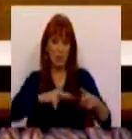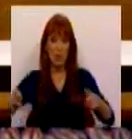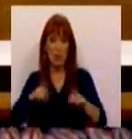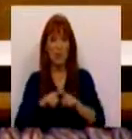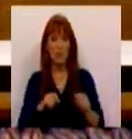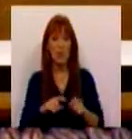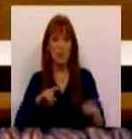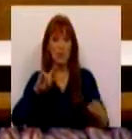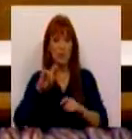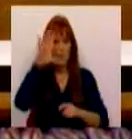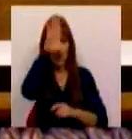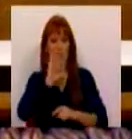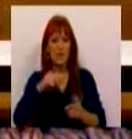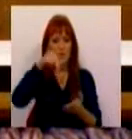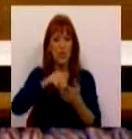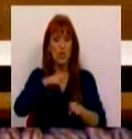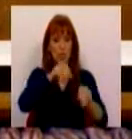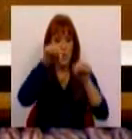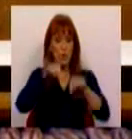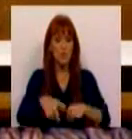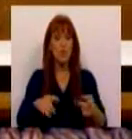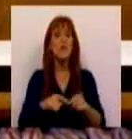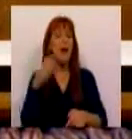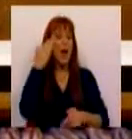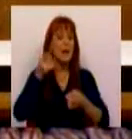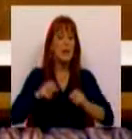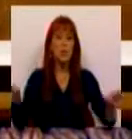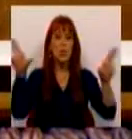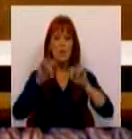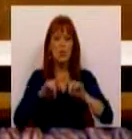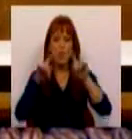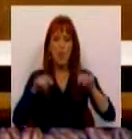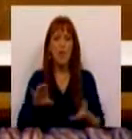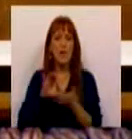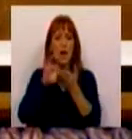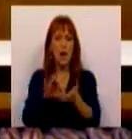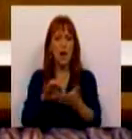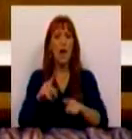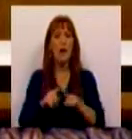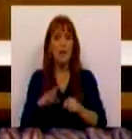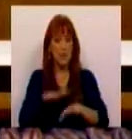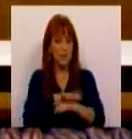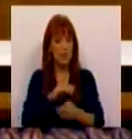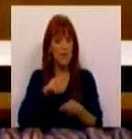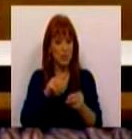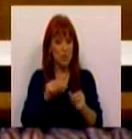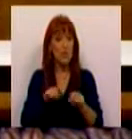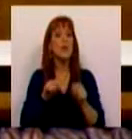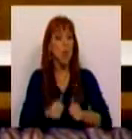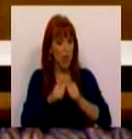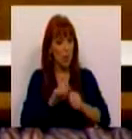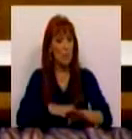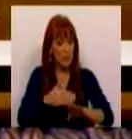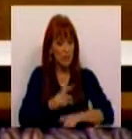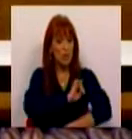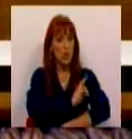organização do Estado e da sua presença no território pressupõe também um novo quadro de financiamento da administração local, para que acompanhe o reforço